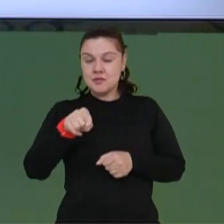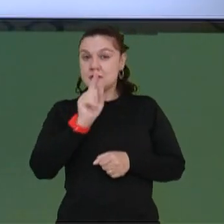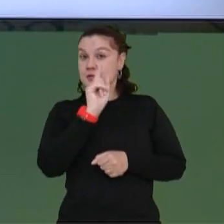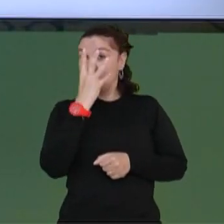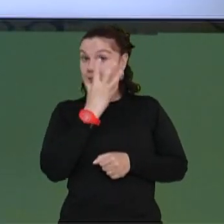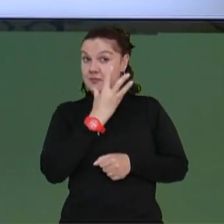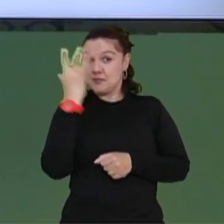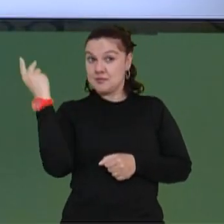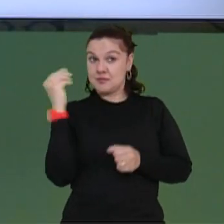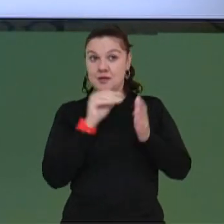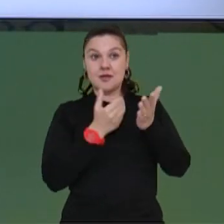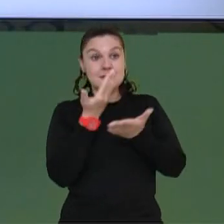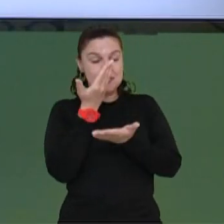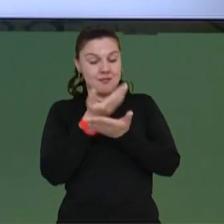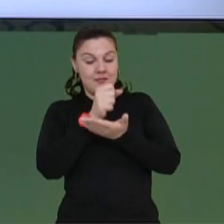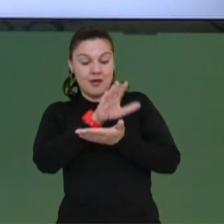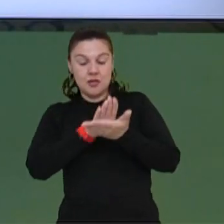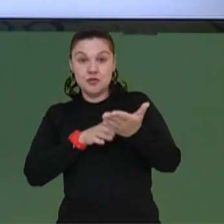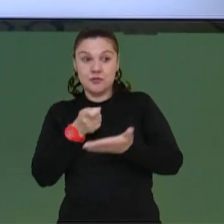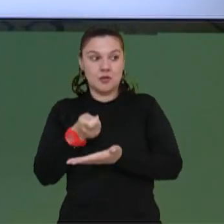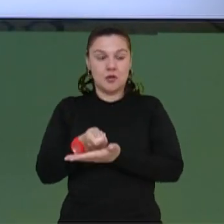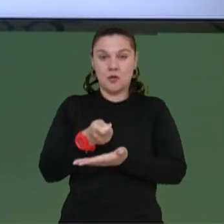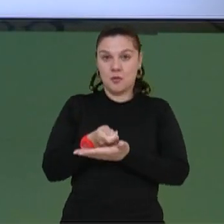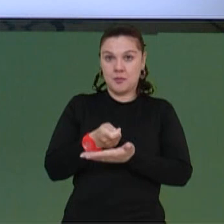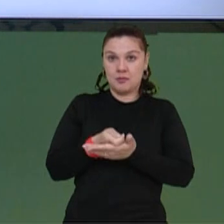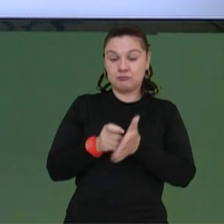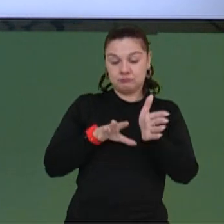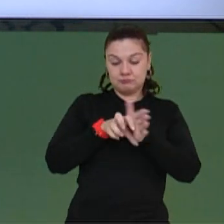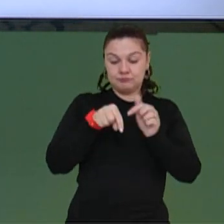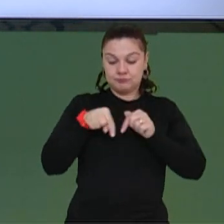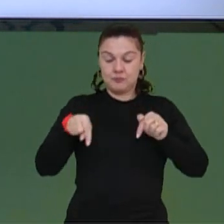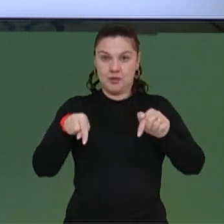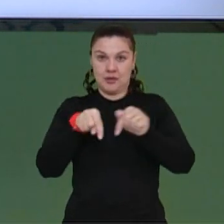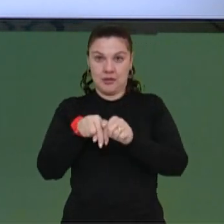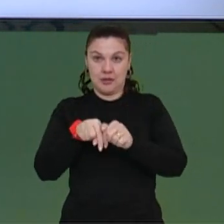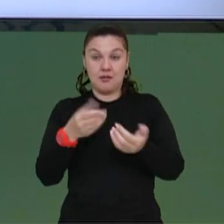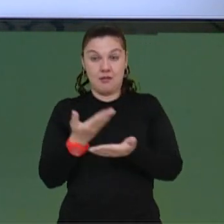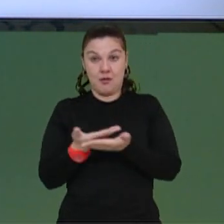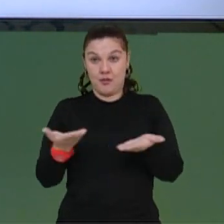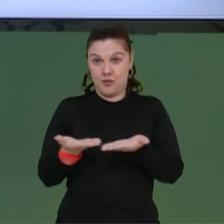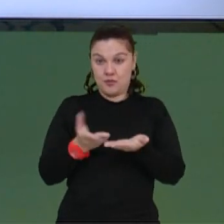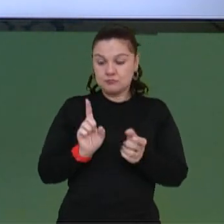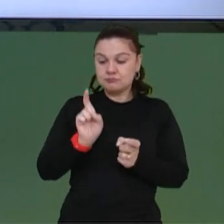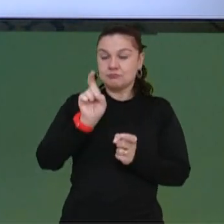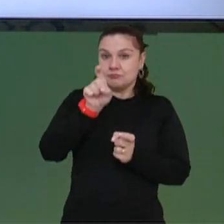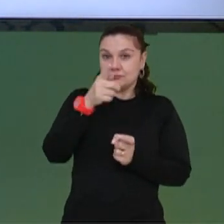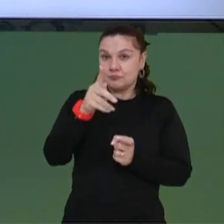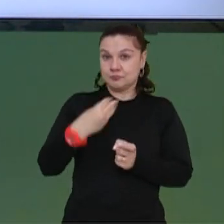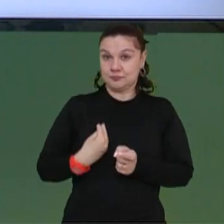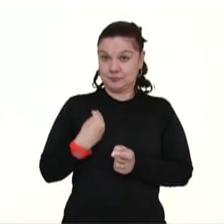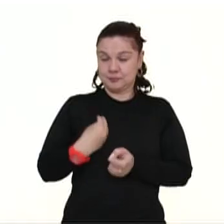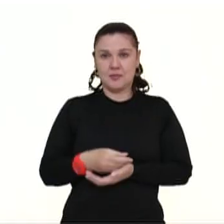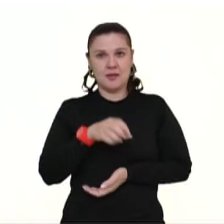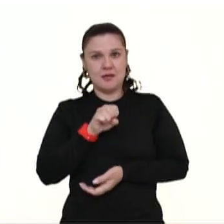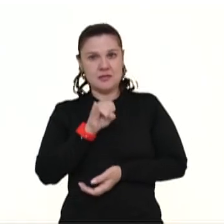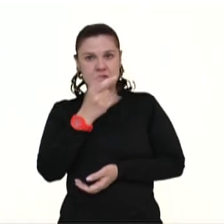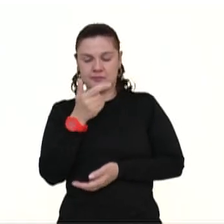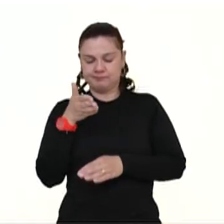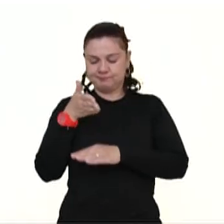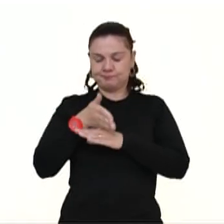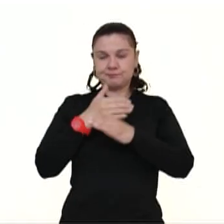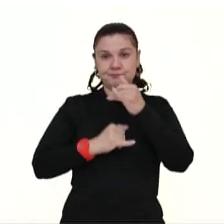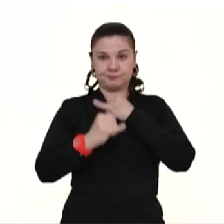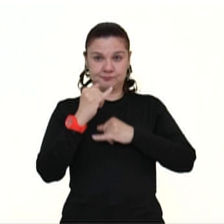Não se esqueça de fazer a sua atividade obrigatória no Google Classroom, a atividade da aula de hoje para validar a sua presença. Se você não tem